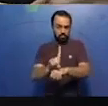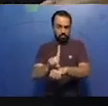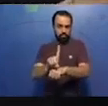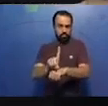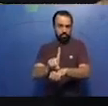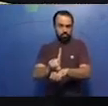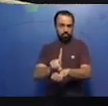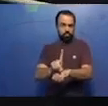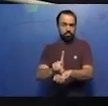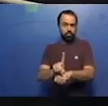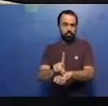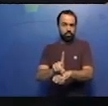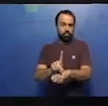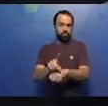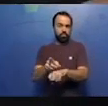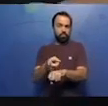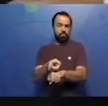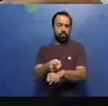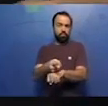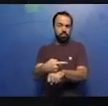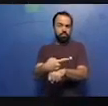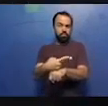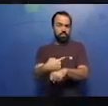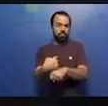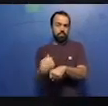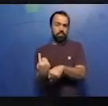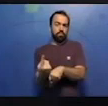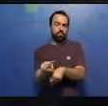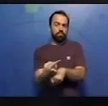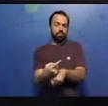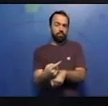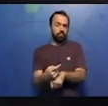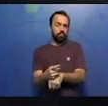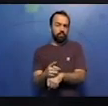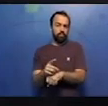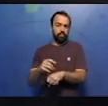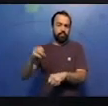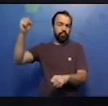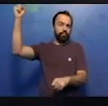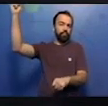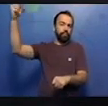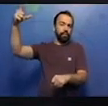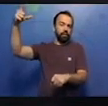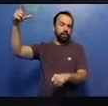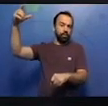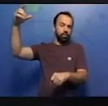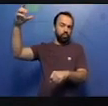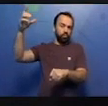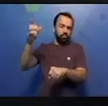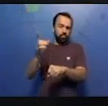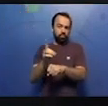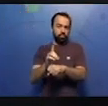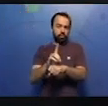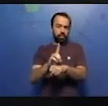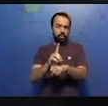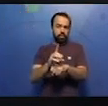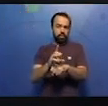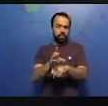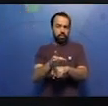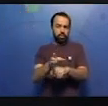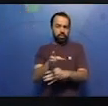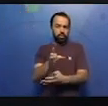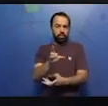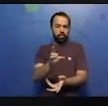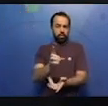pino e tem os marcadores. Nos dias de sol, a sombra do pino sobre o